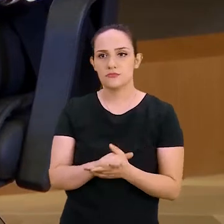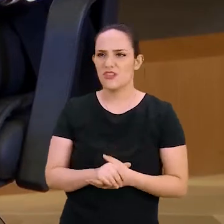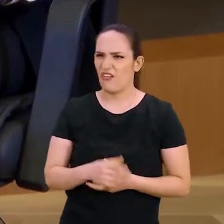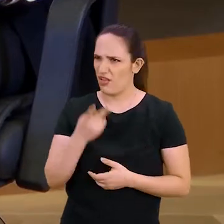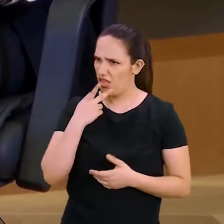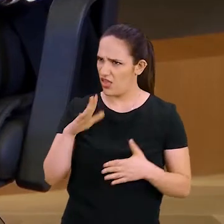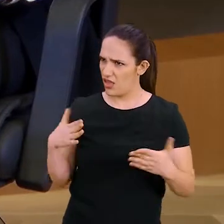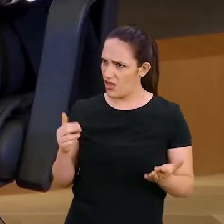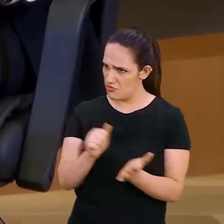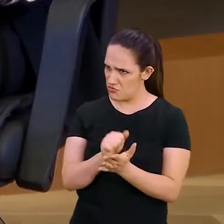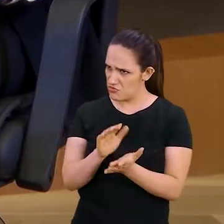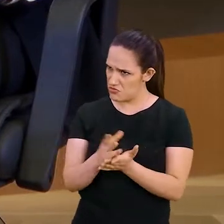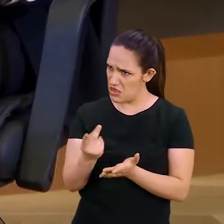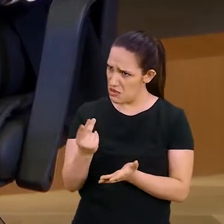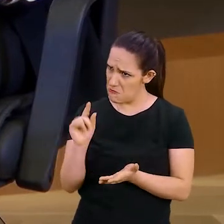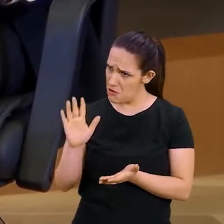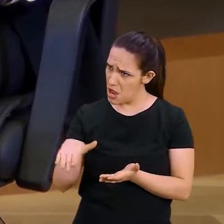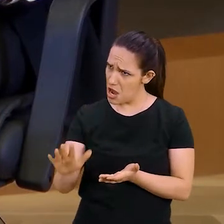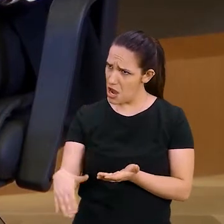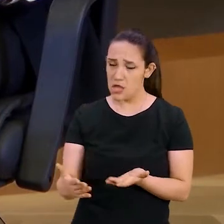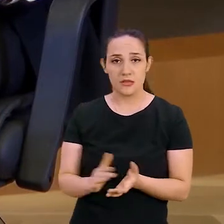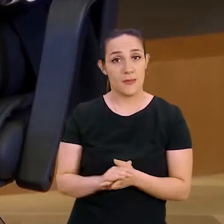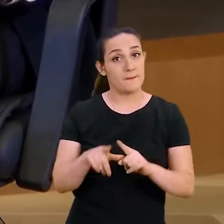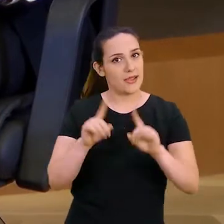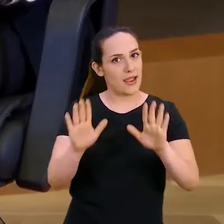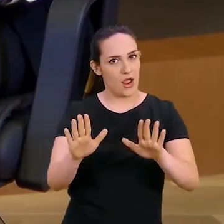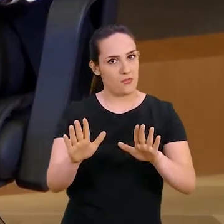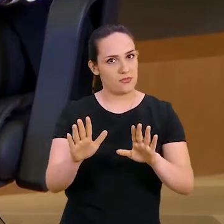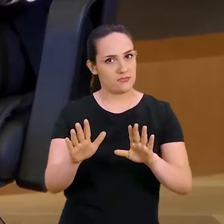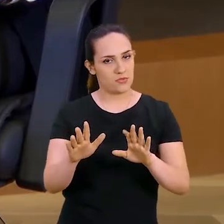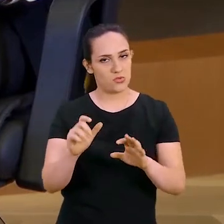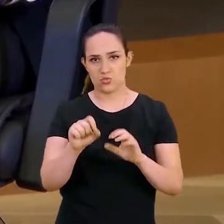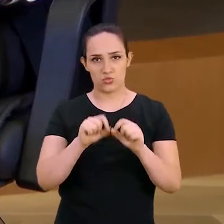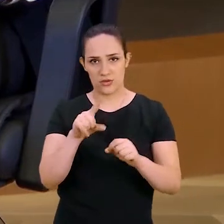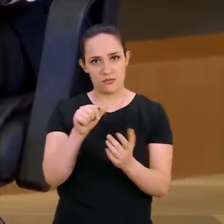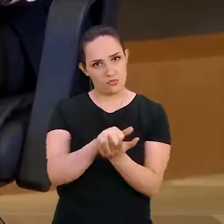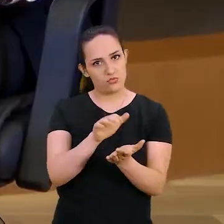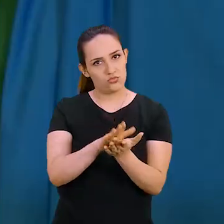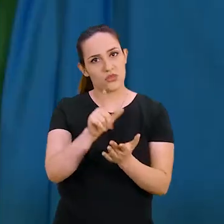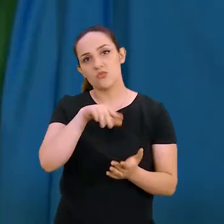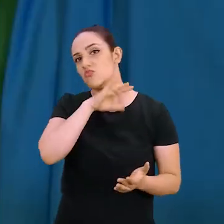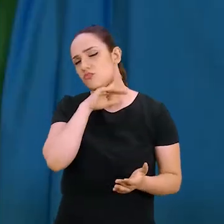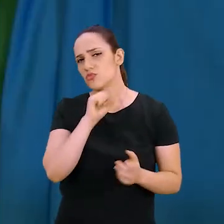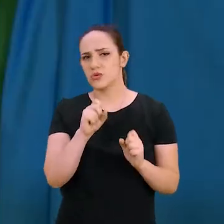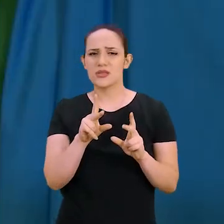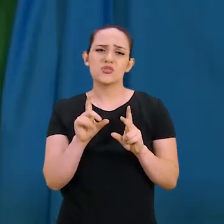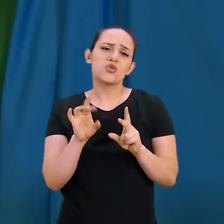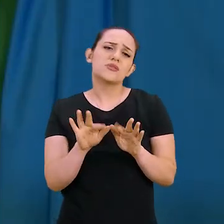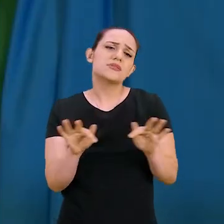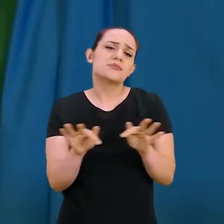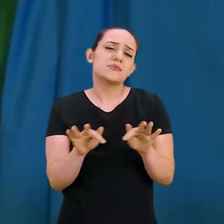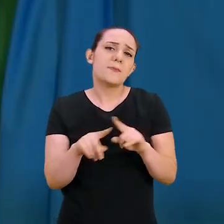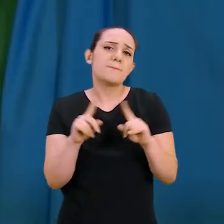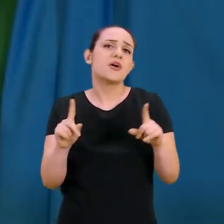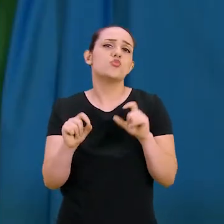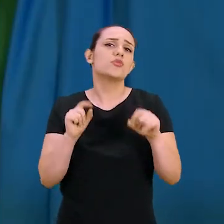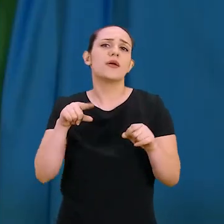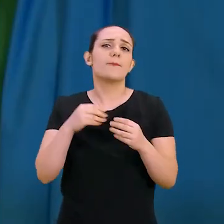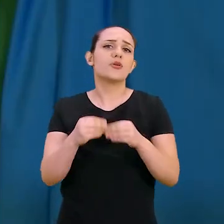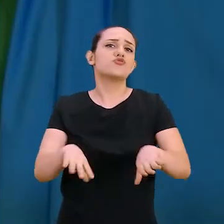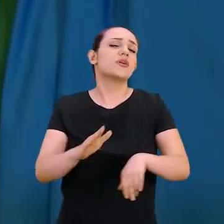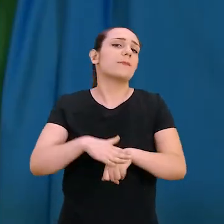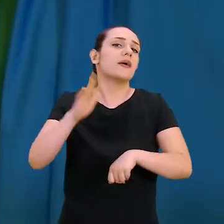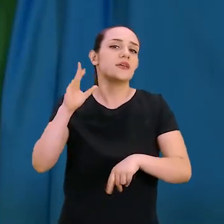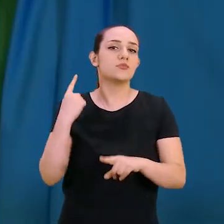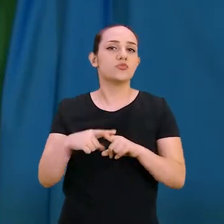acharam a multa muito pequena, aí a gente explicou que o prejuízo maior não está em pagar a multa é simbólica, o prejuízo maior